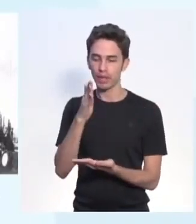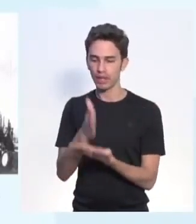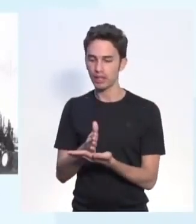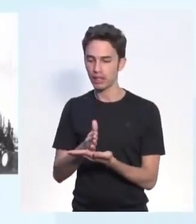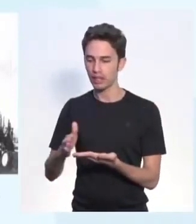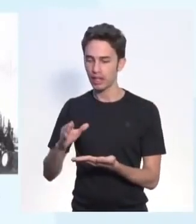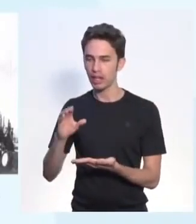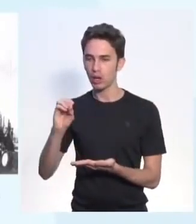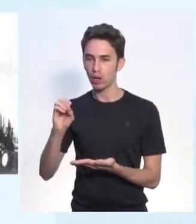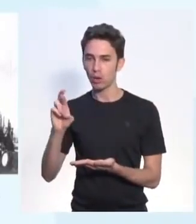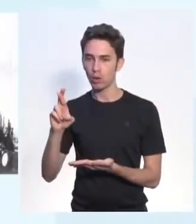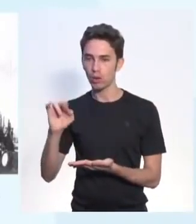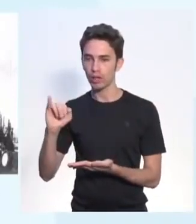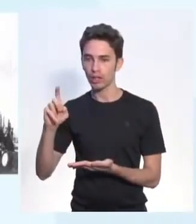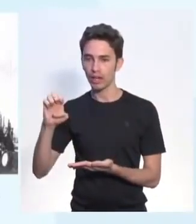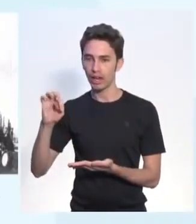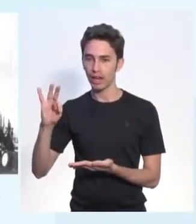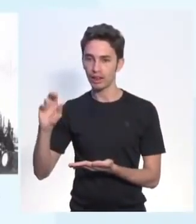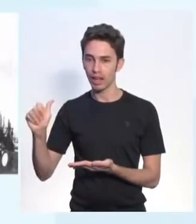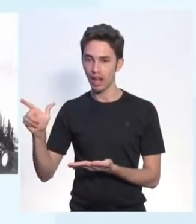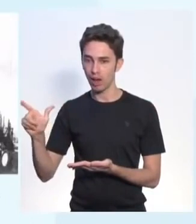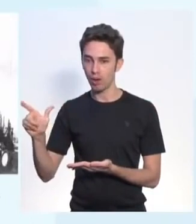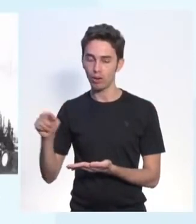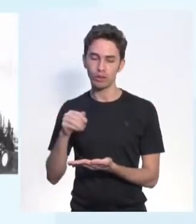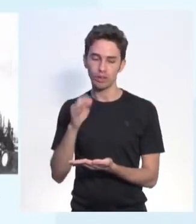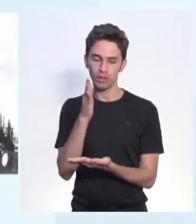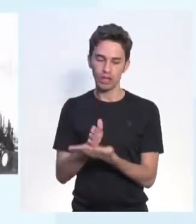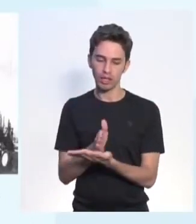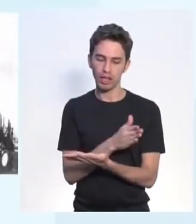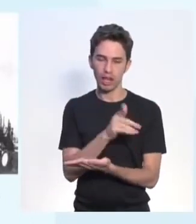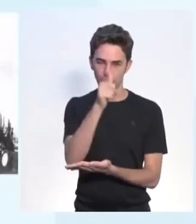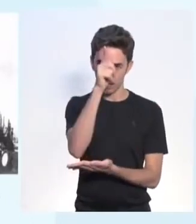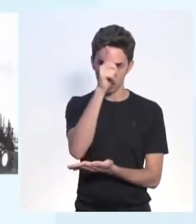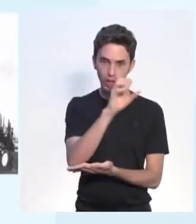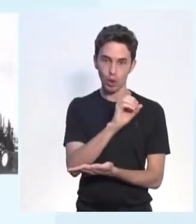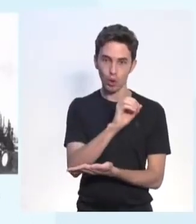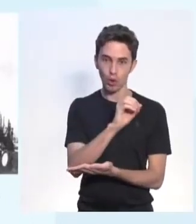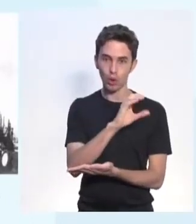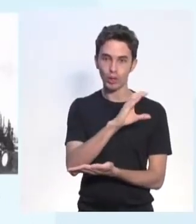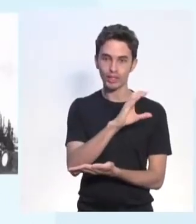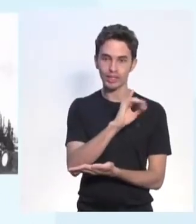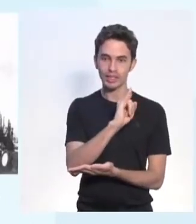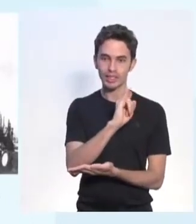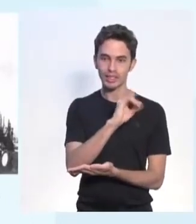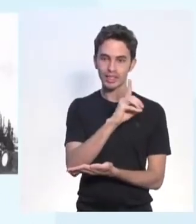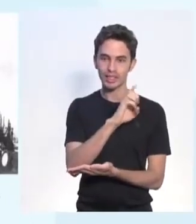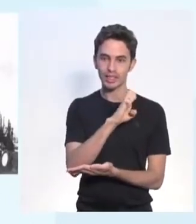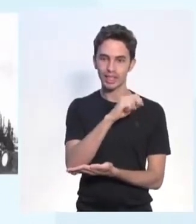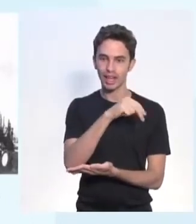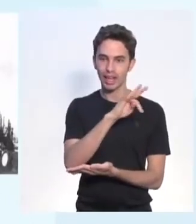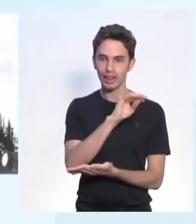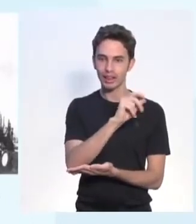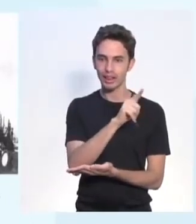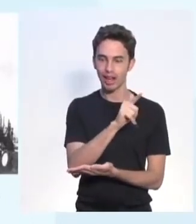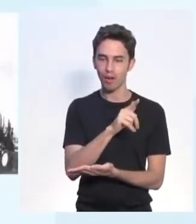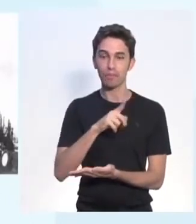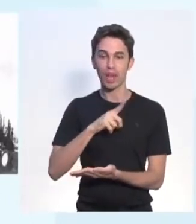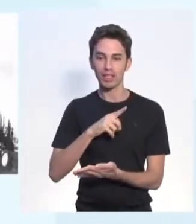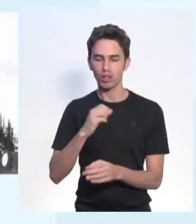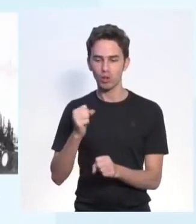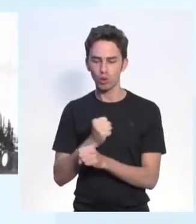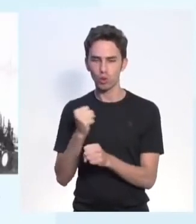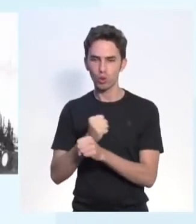Oriental, comunista. Essa divisão foi simbolizada pela construção do Muro de Berlim,